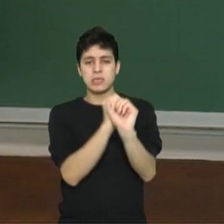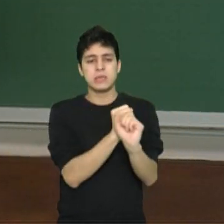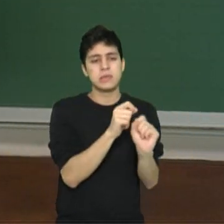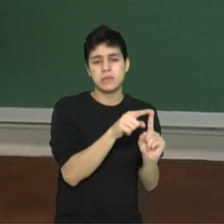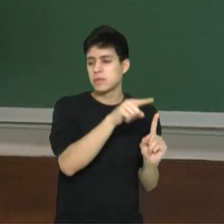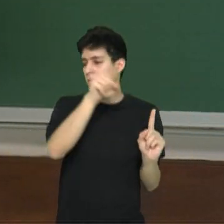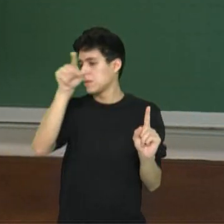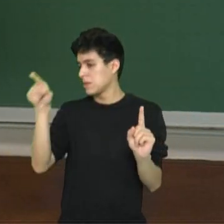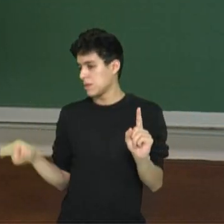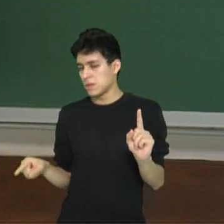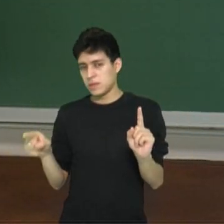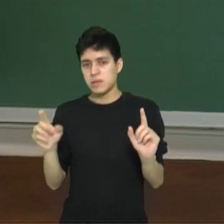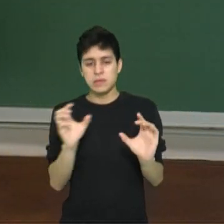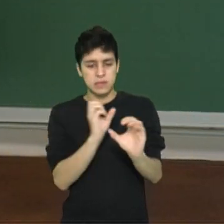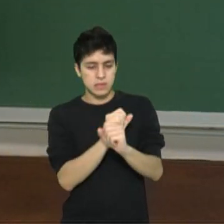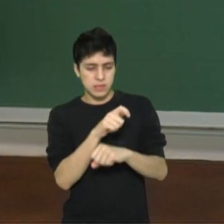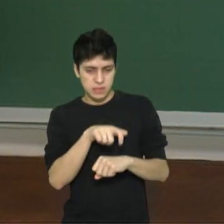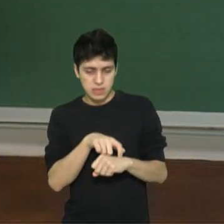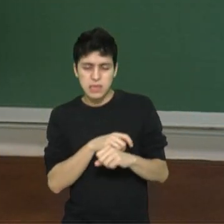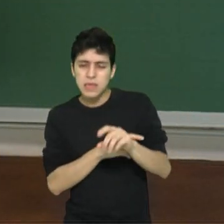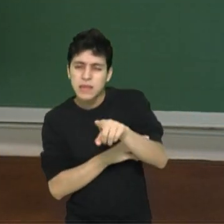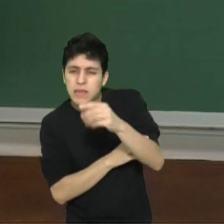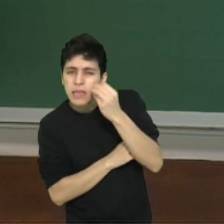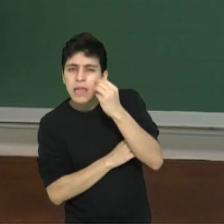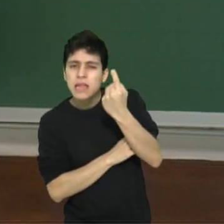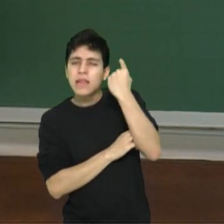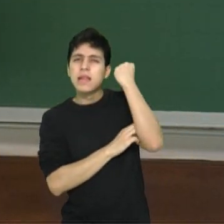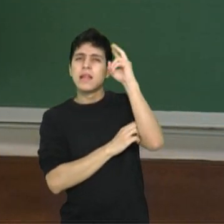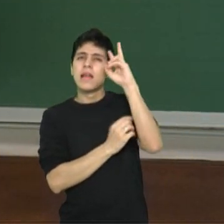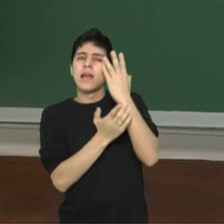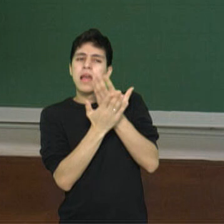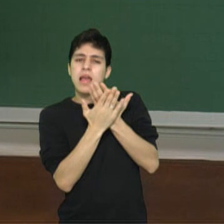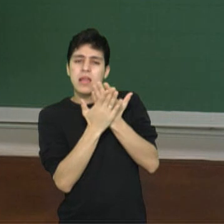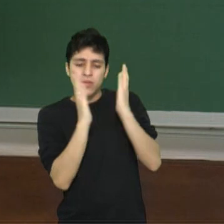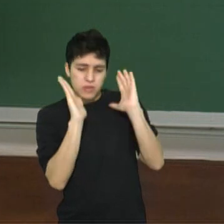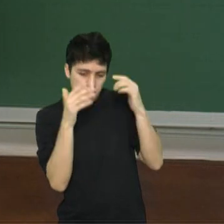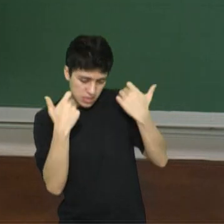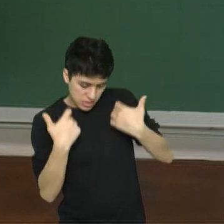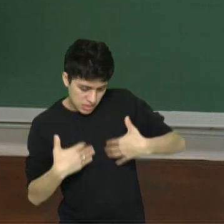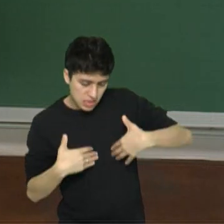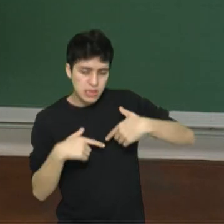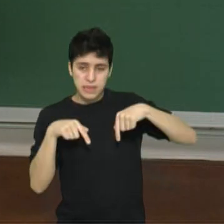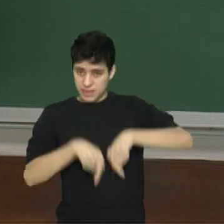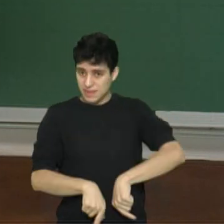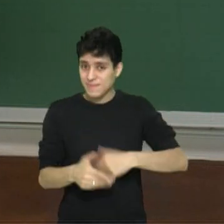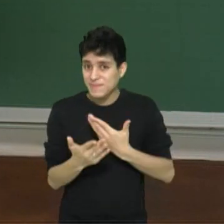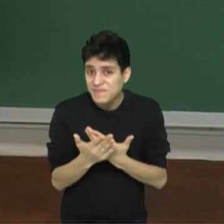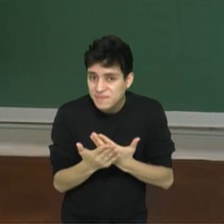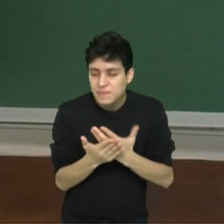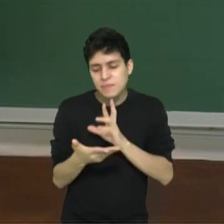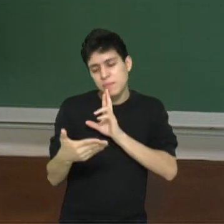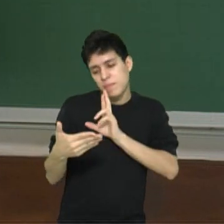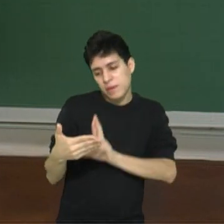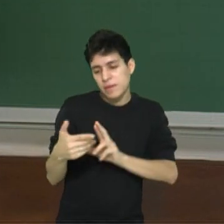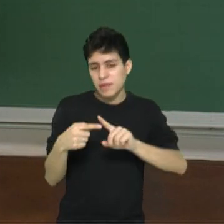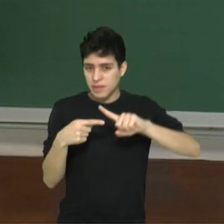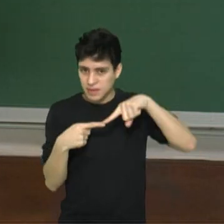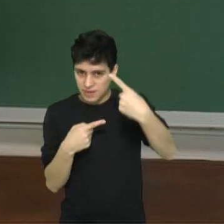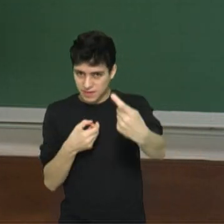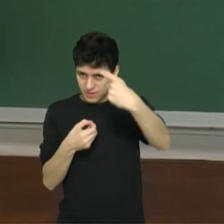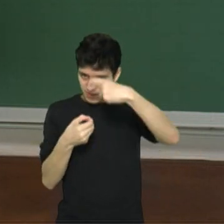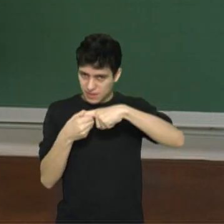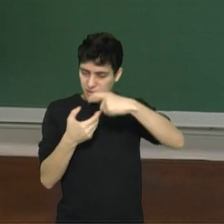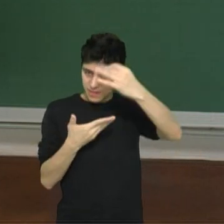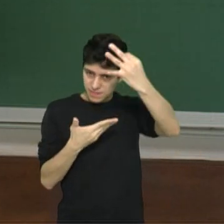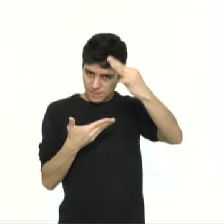deslocamento pelo tempo? E aí, tenta lembrar da aula passada, do que nós falamos também nessa aula. Responde aí e nós já retornamos